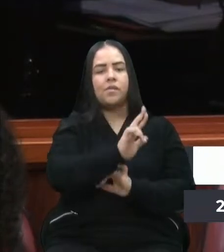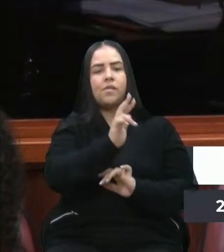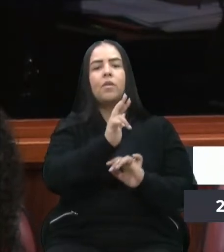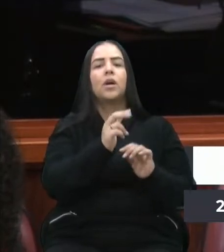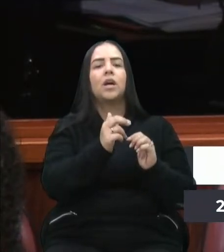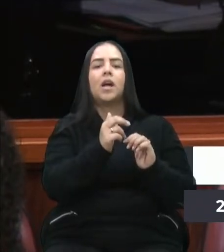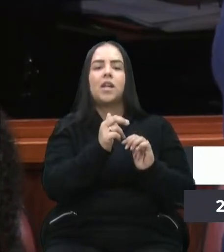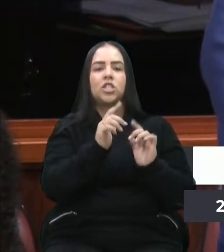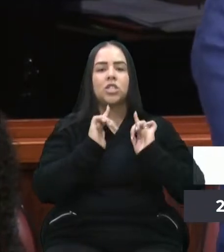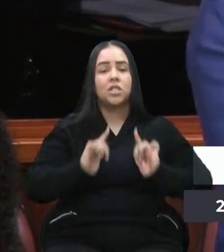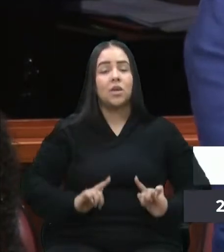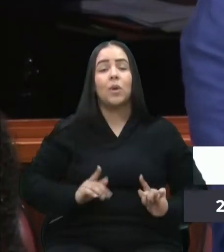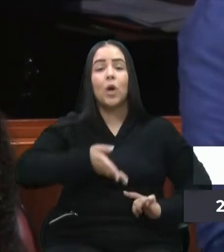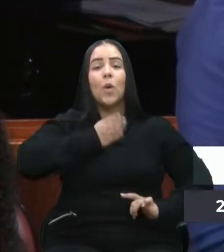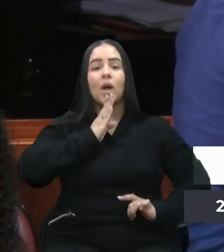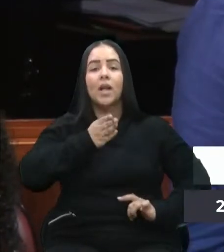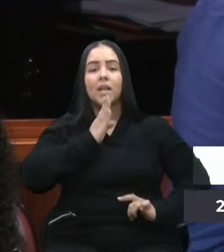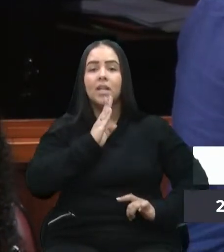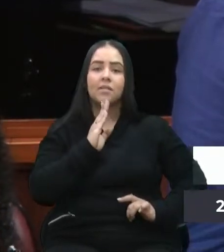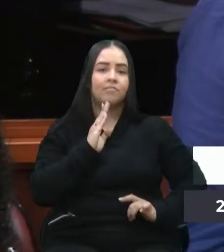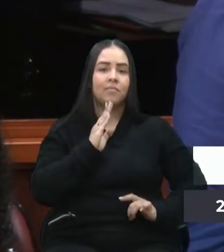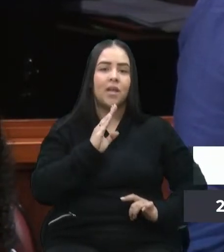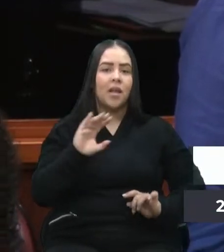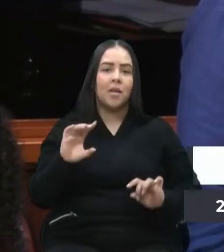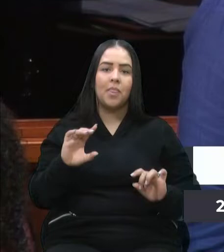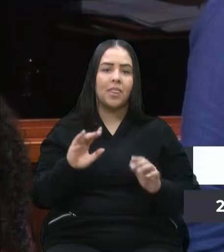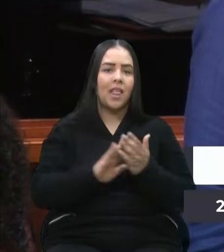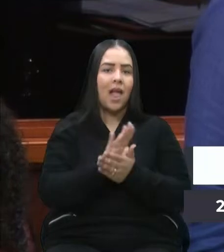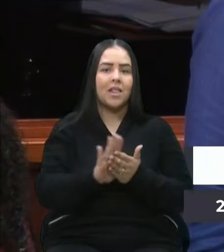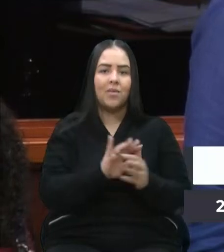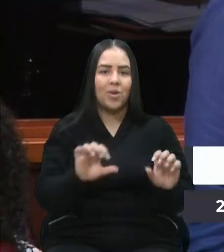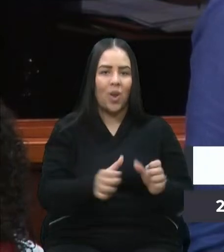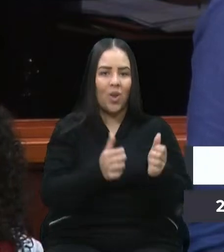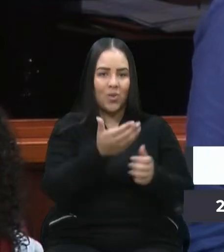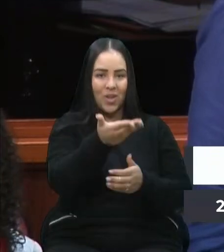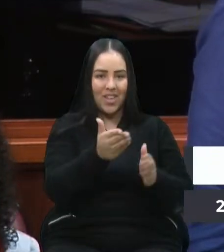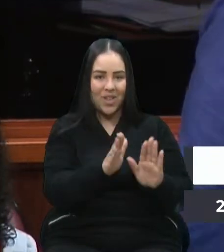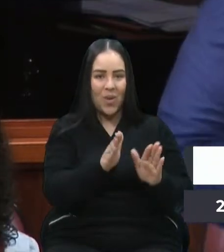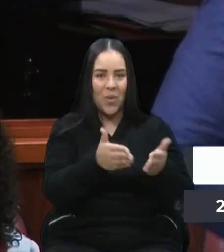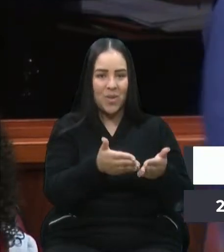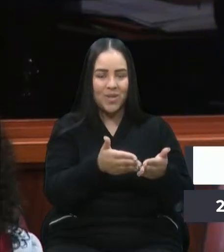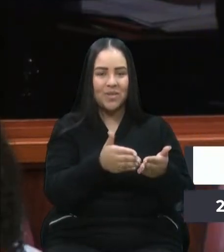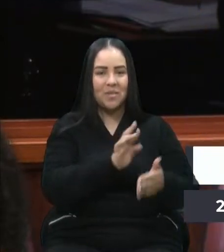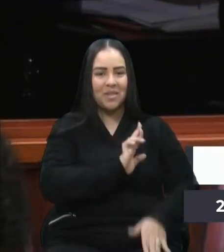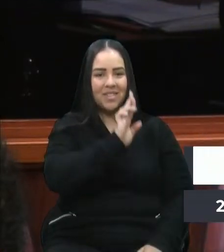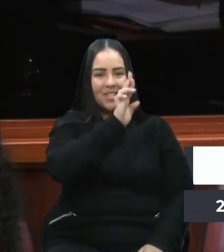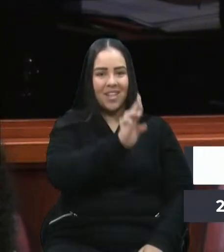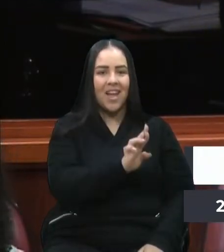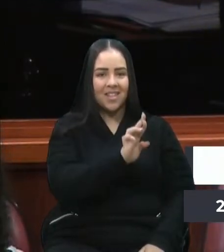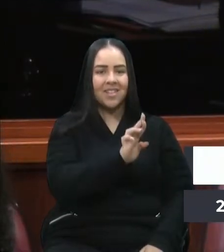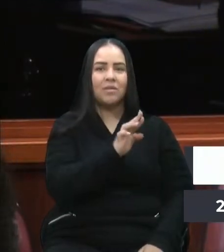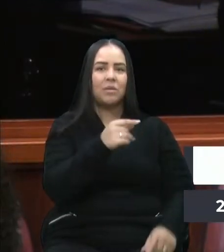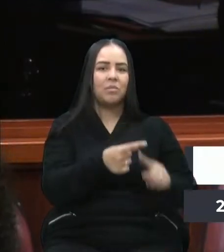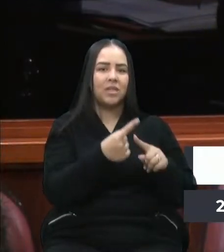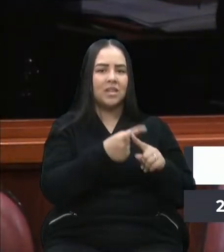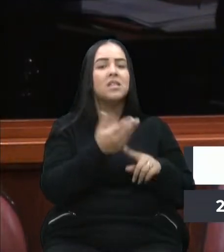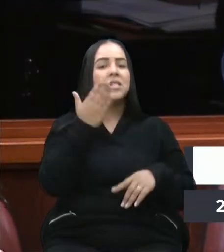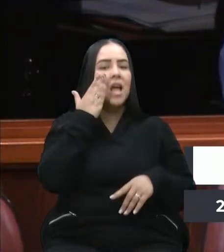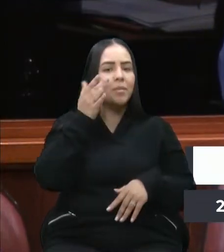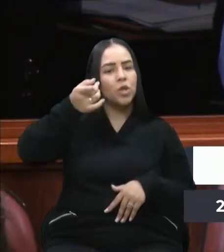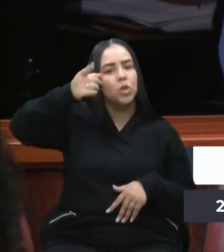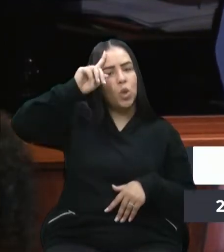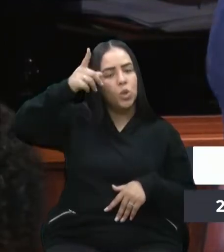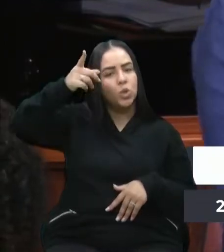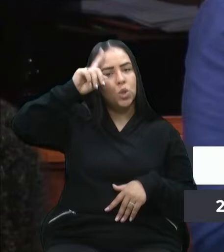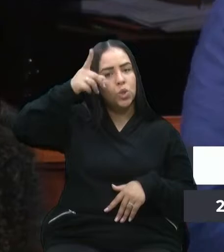conhece. Nada melhor que a comissão esteja representada e construindo, já que está com a barriga no balcão